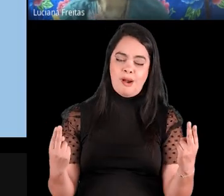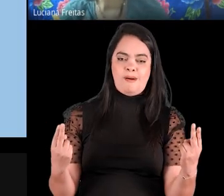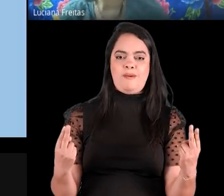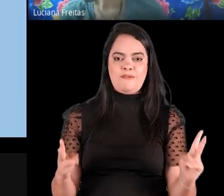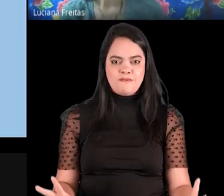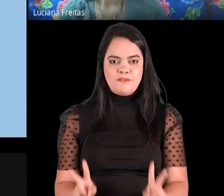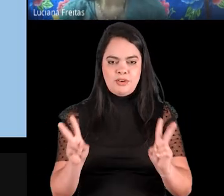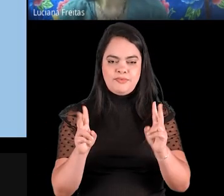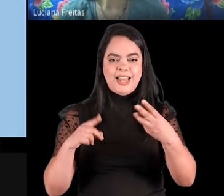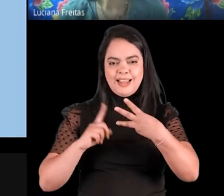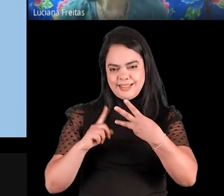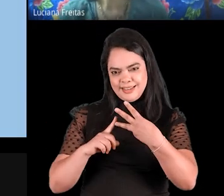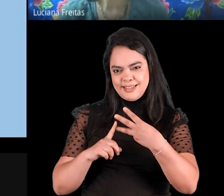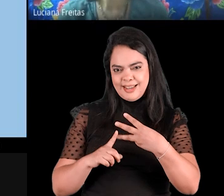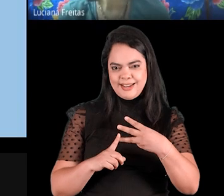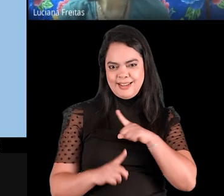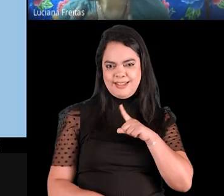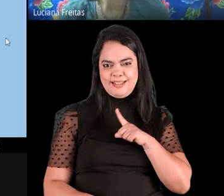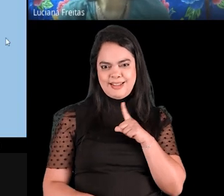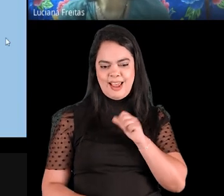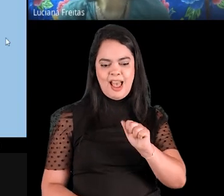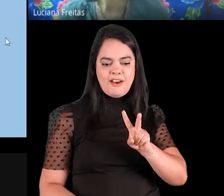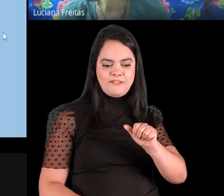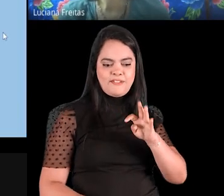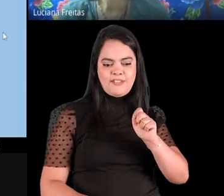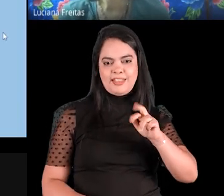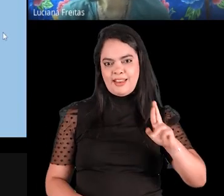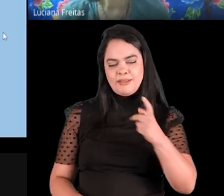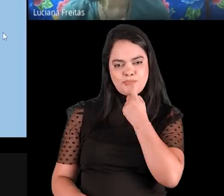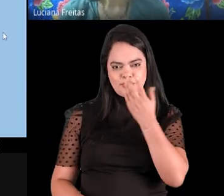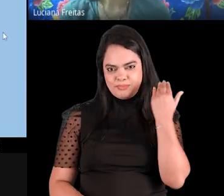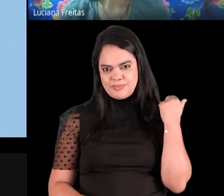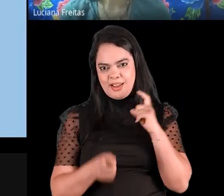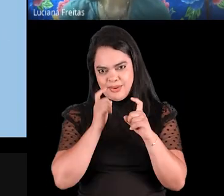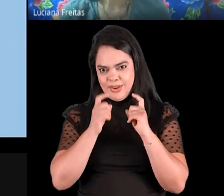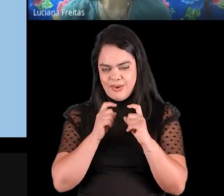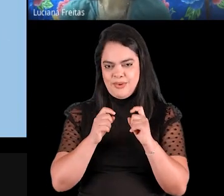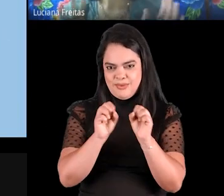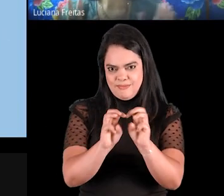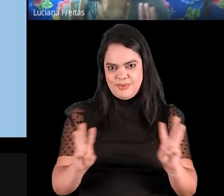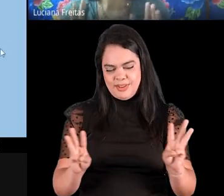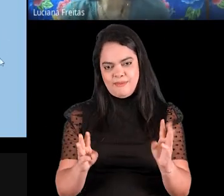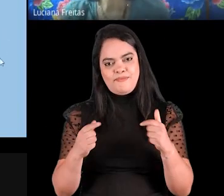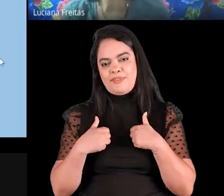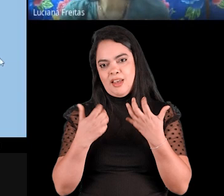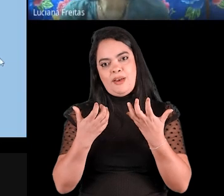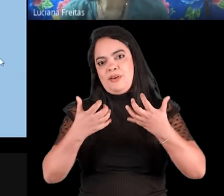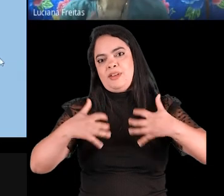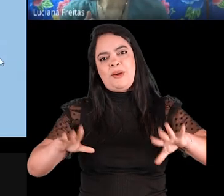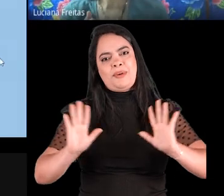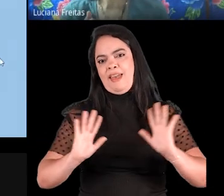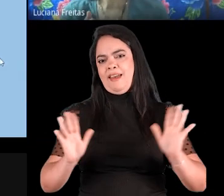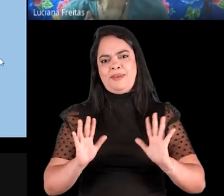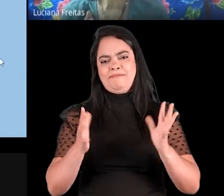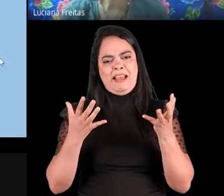o avatar, é porque nas últimas reuniões sobre o portal, eu não queria considerar o Hugo de